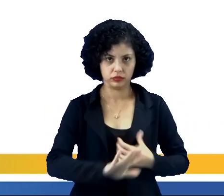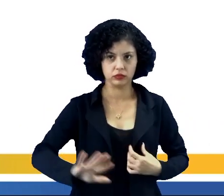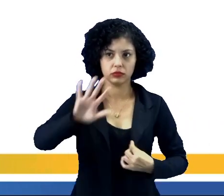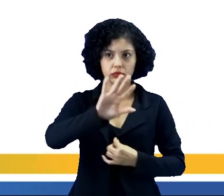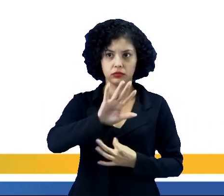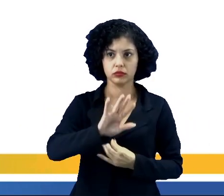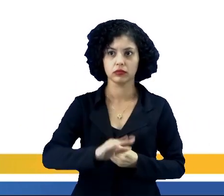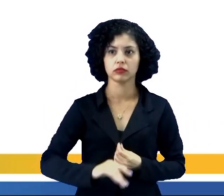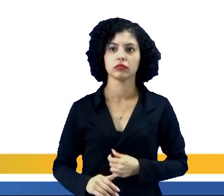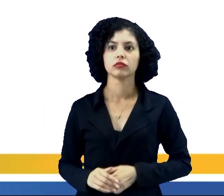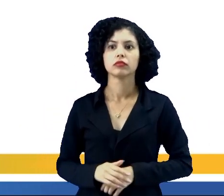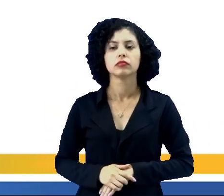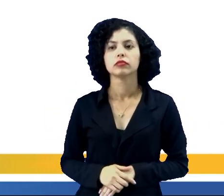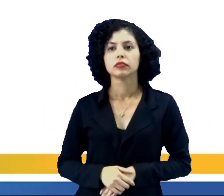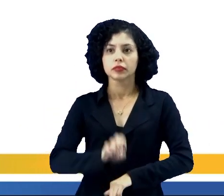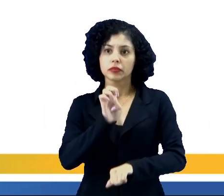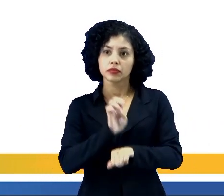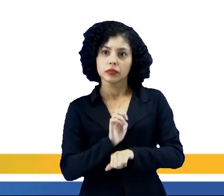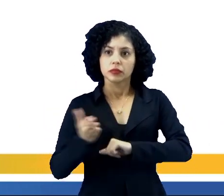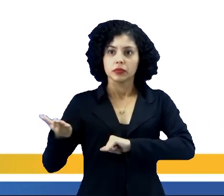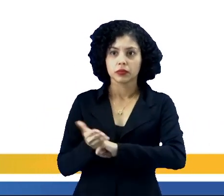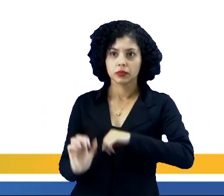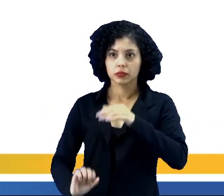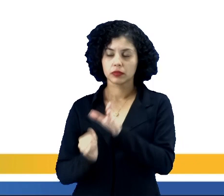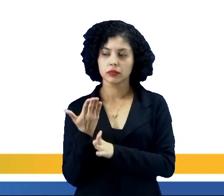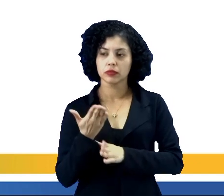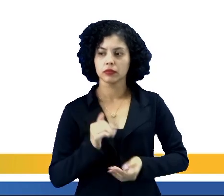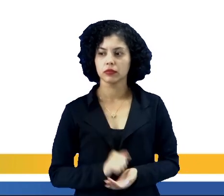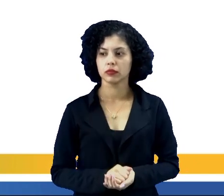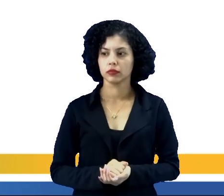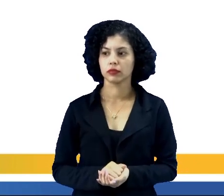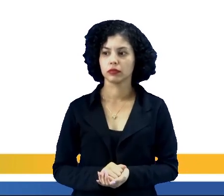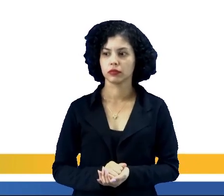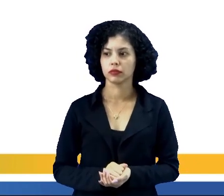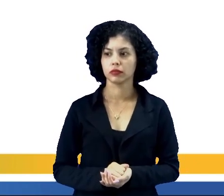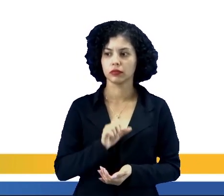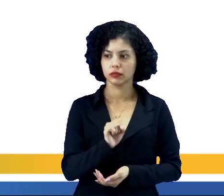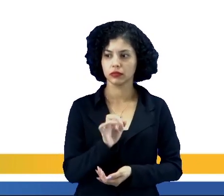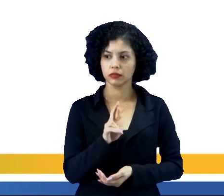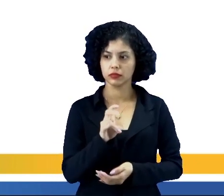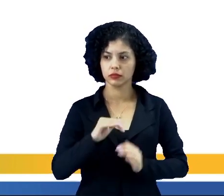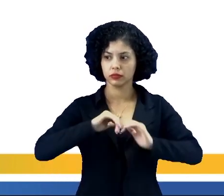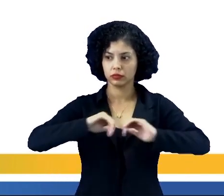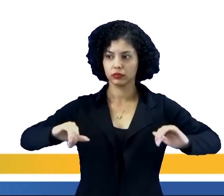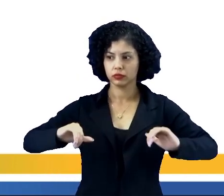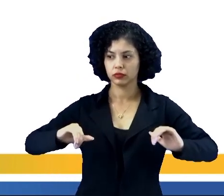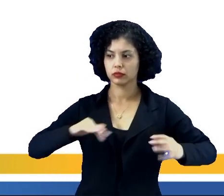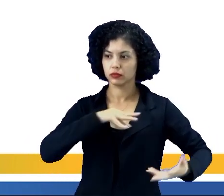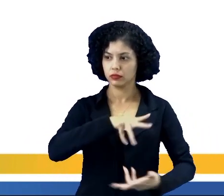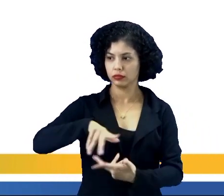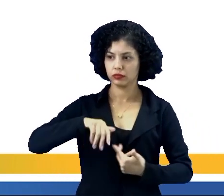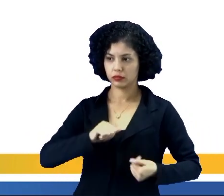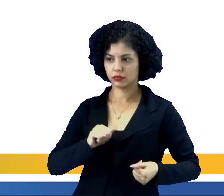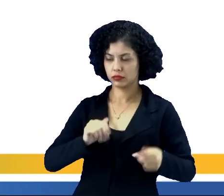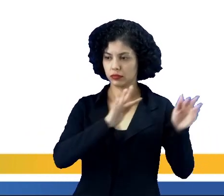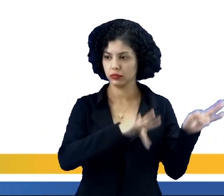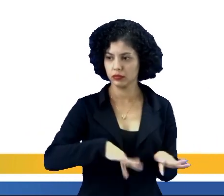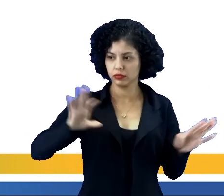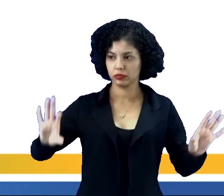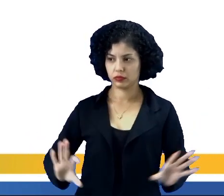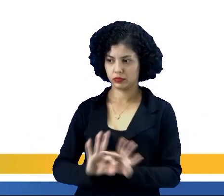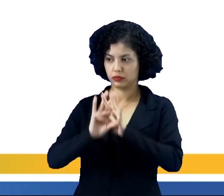toda a sociedade. O Estado moderno surgiu da desintegração do mundo feudal e das